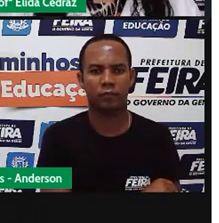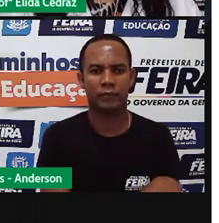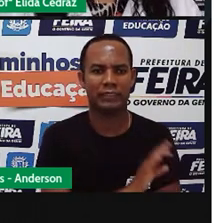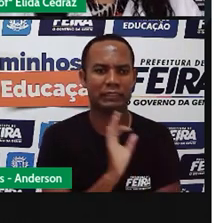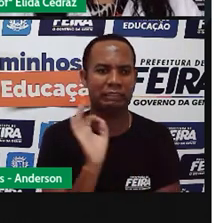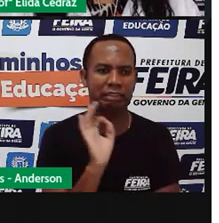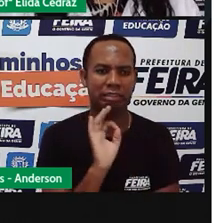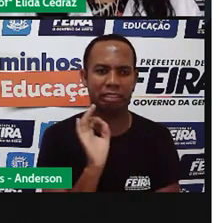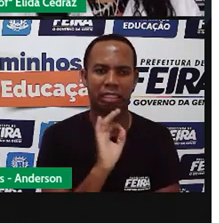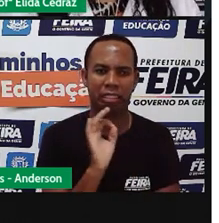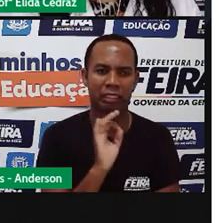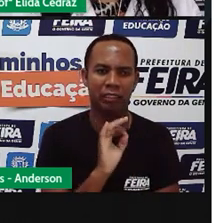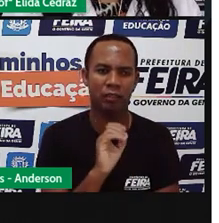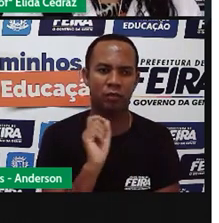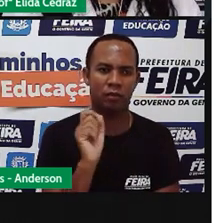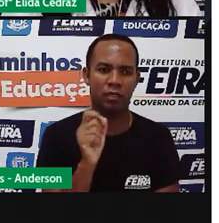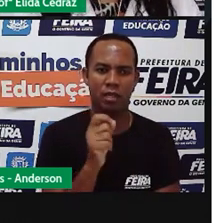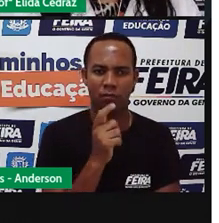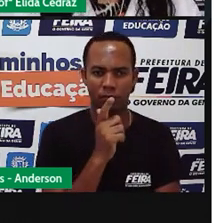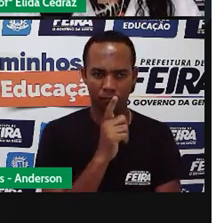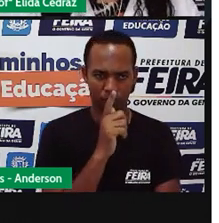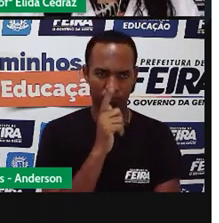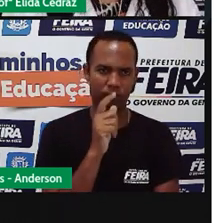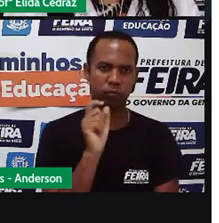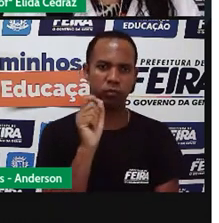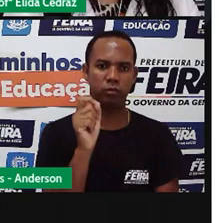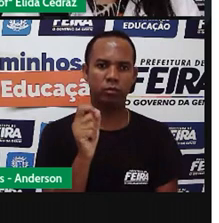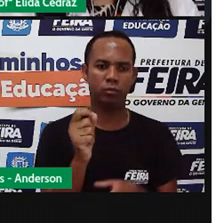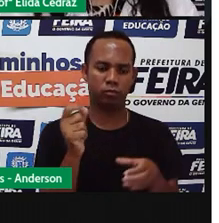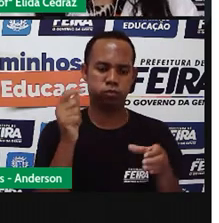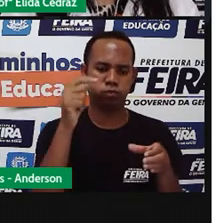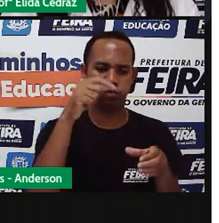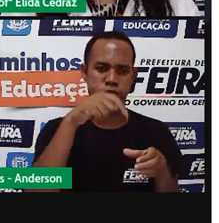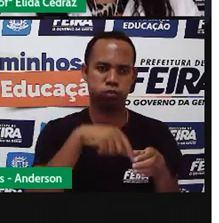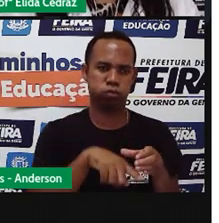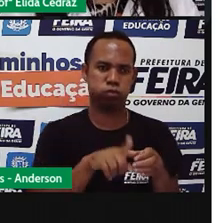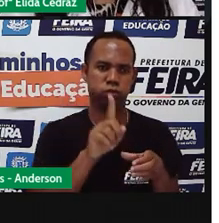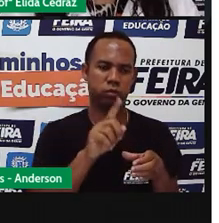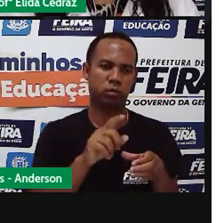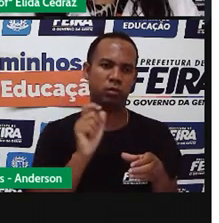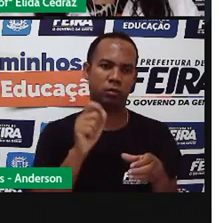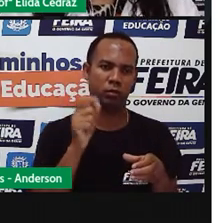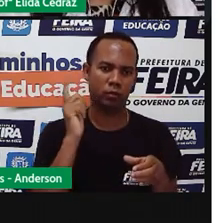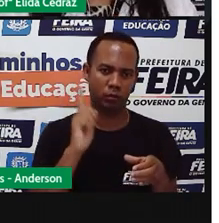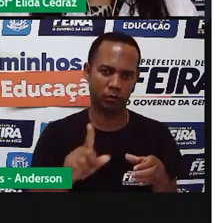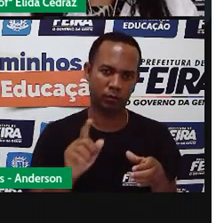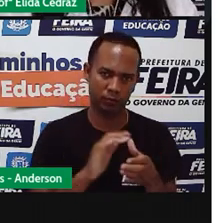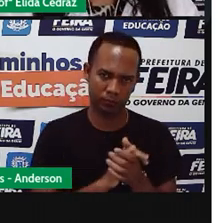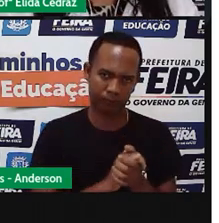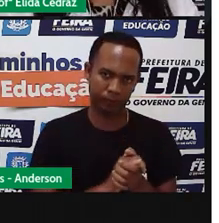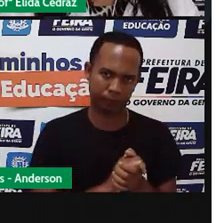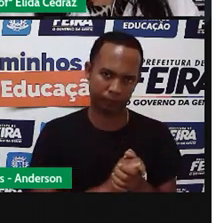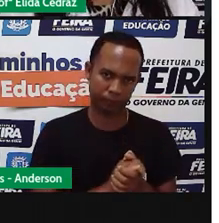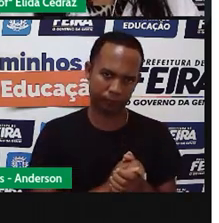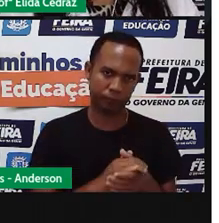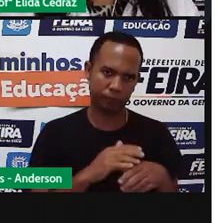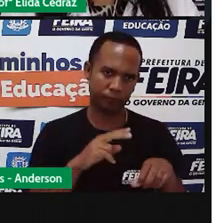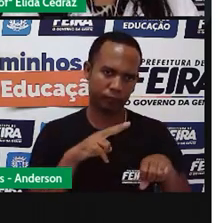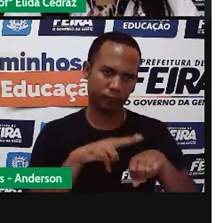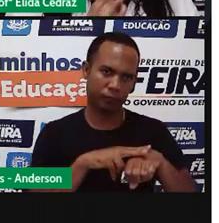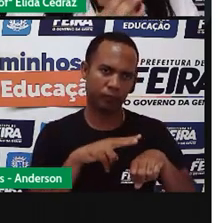Nenhum deles permite que a água passe por eles. São resistentes. O vidro